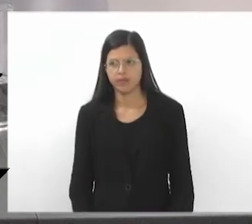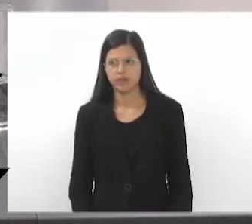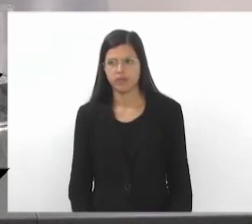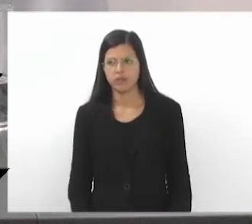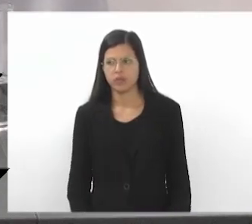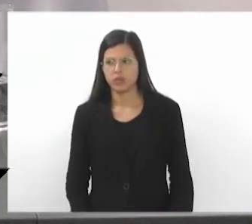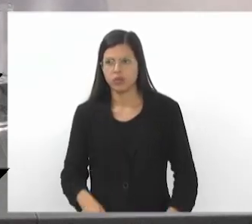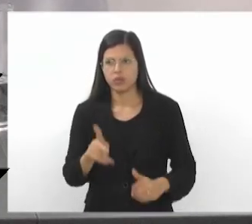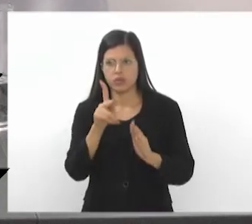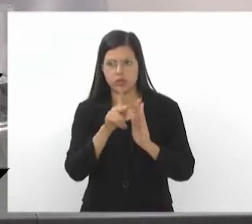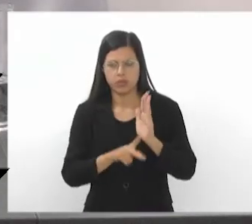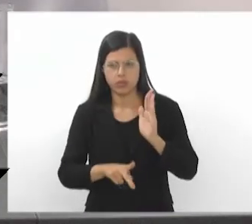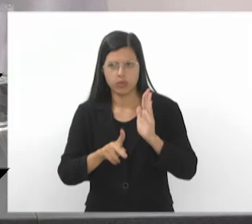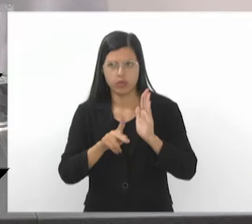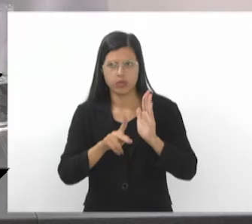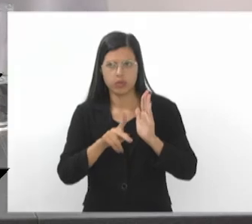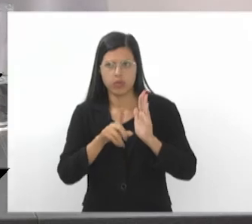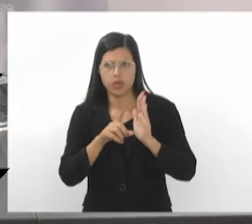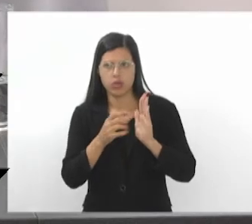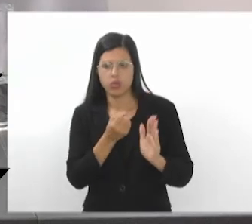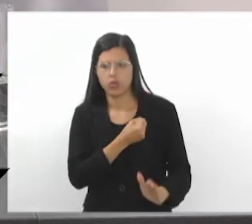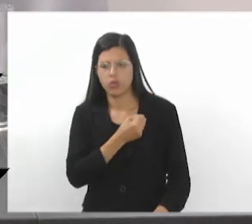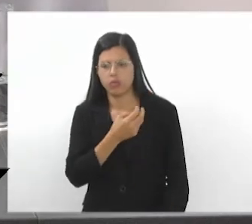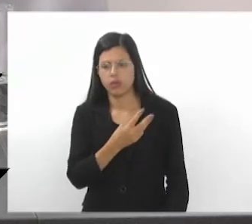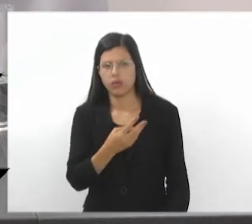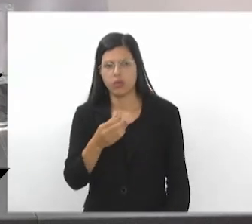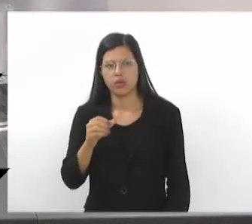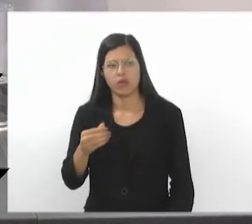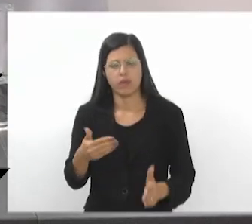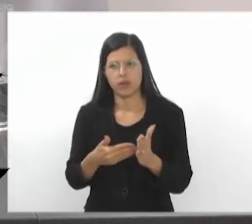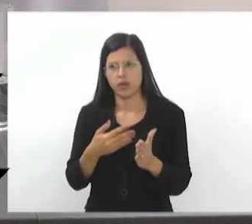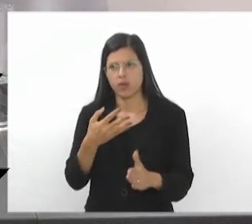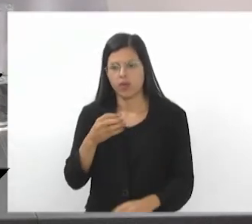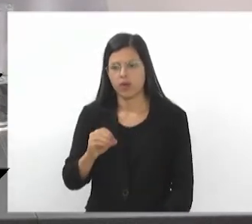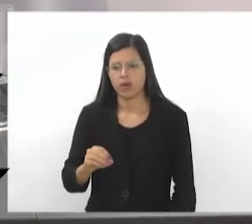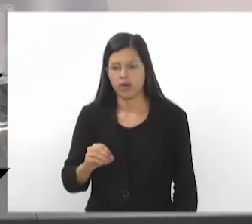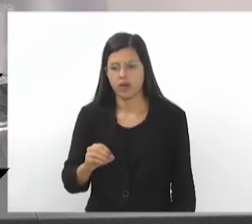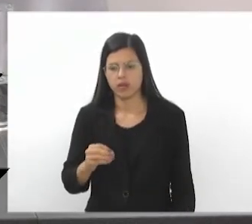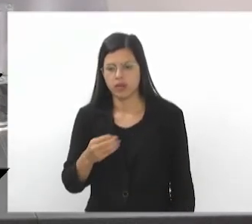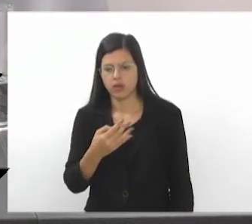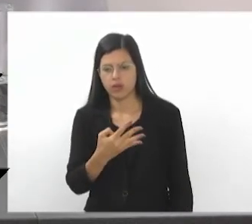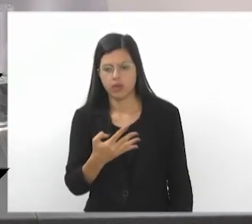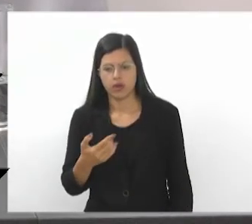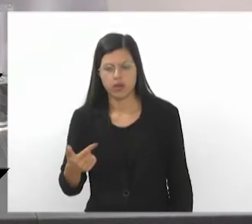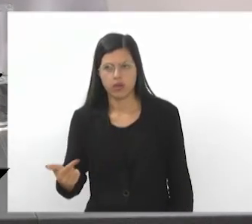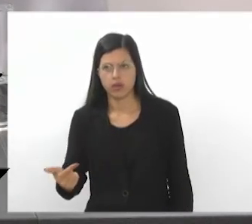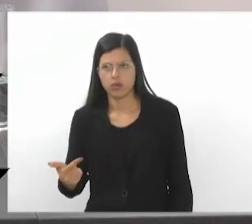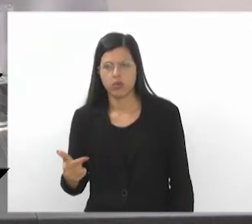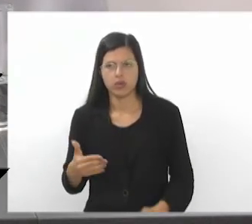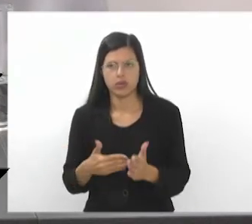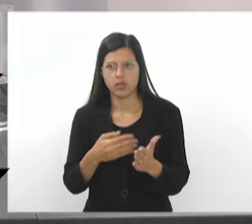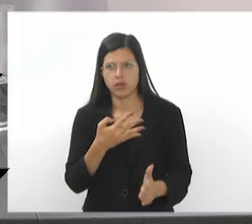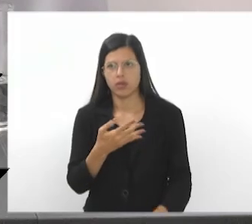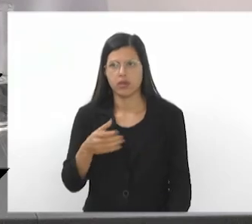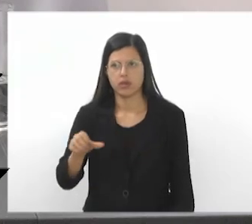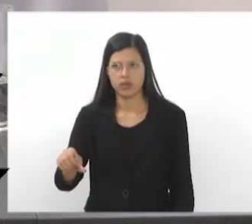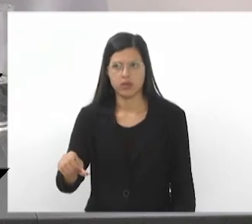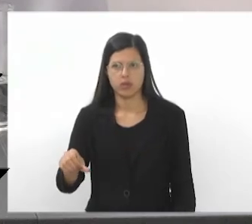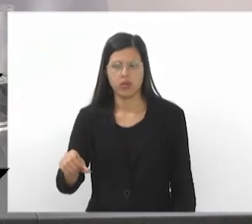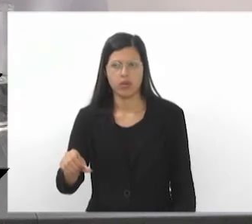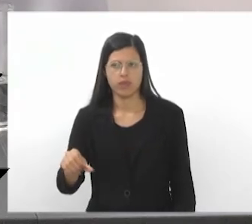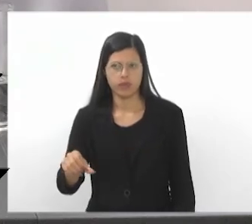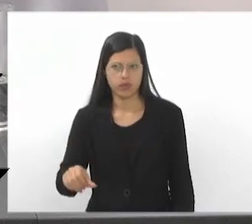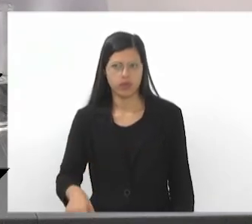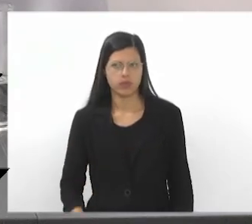os projetos do 39 ao 40 e depois do 42 ao 49.